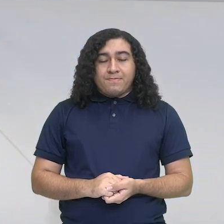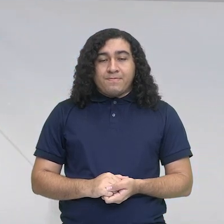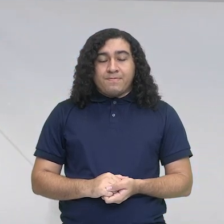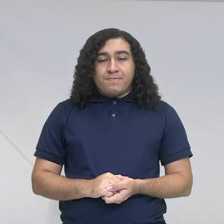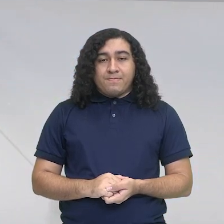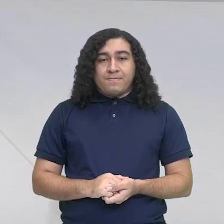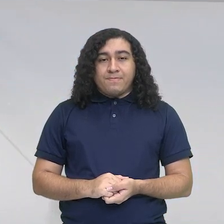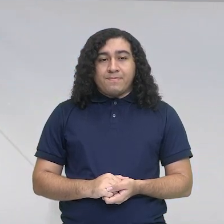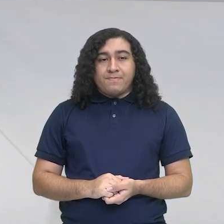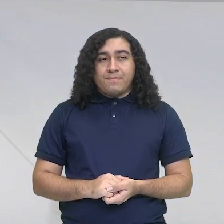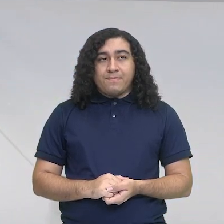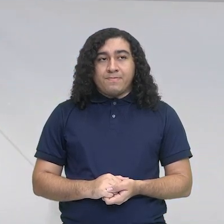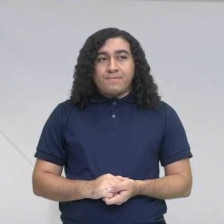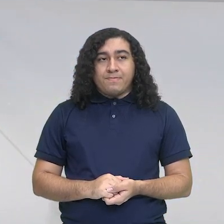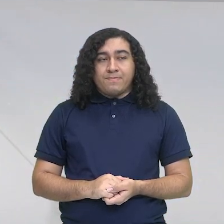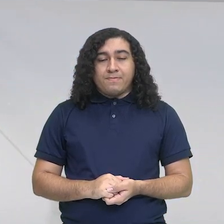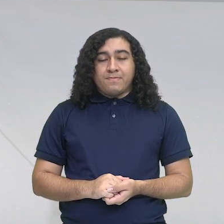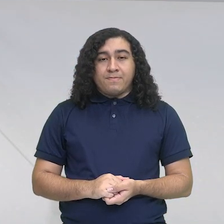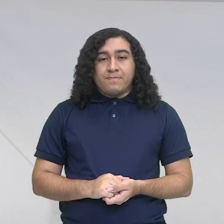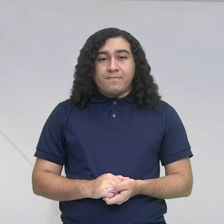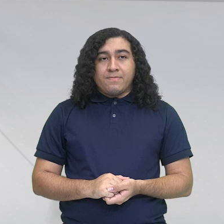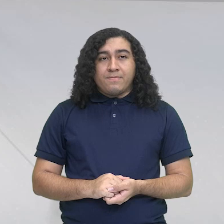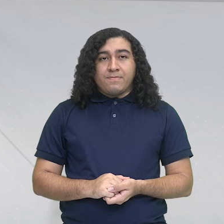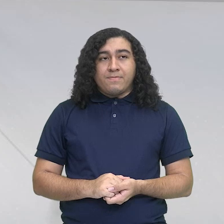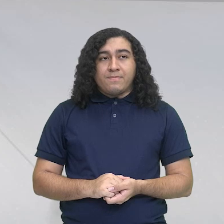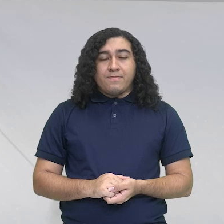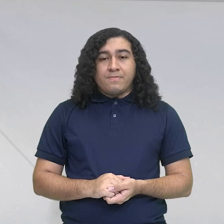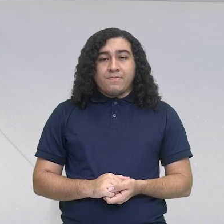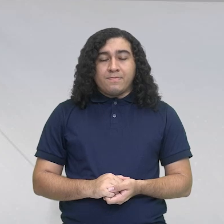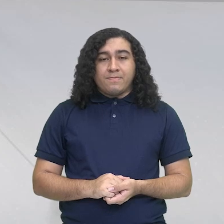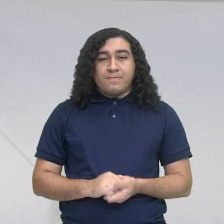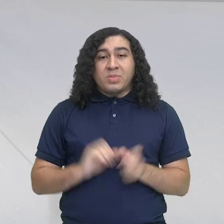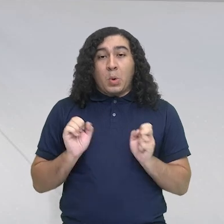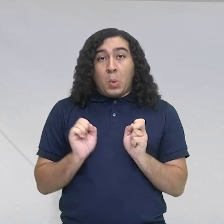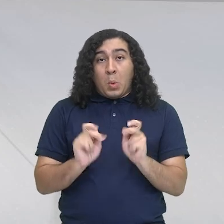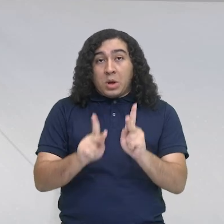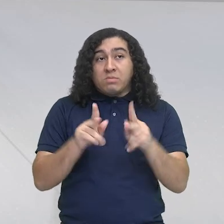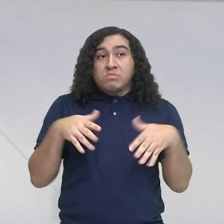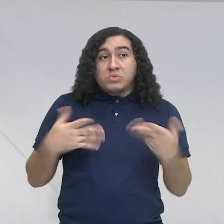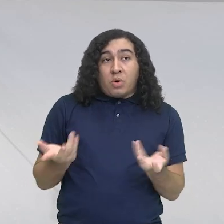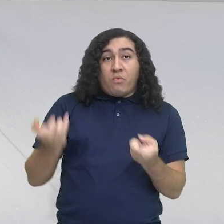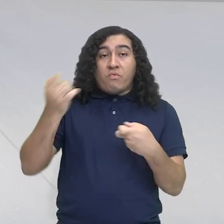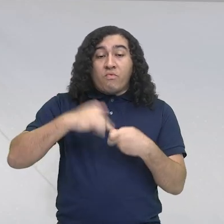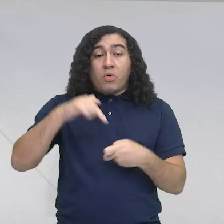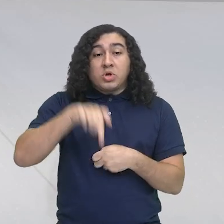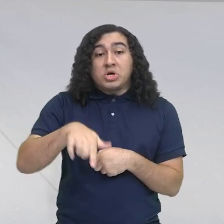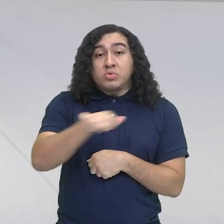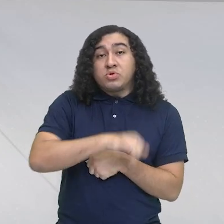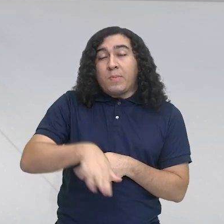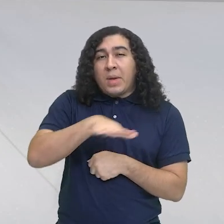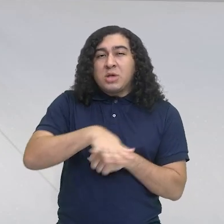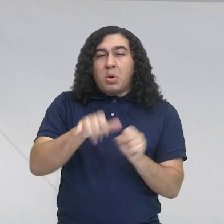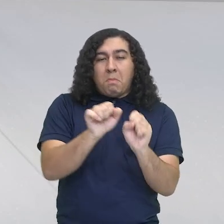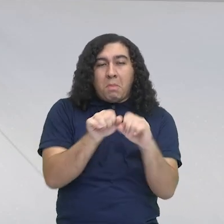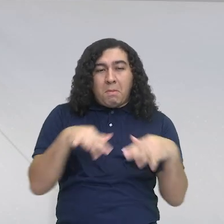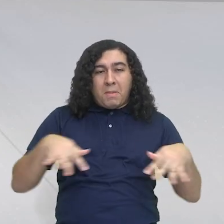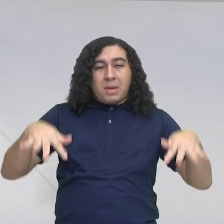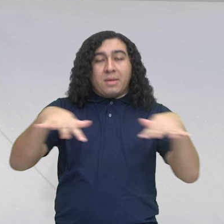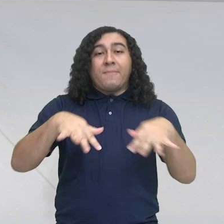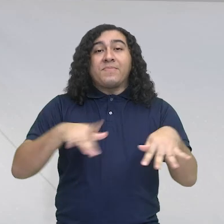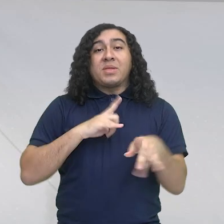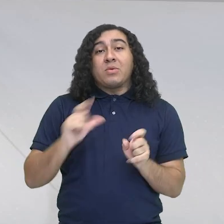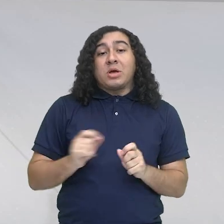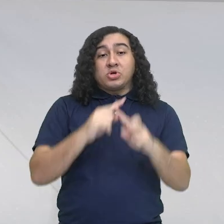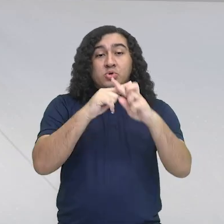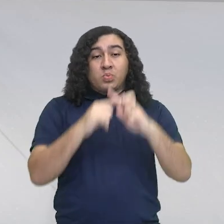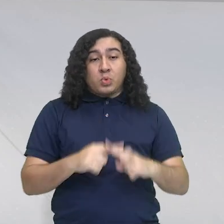Muito bem, então eu volto aqui dentro, né, desse cirandódromo, onde acontece a disputa entre as agremiações, aqui